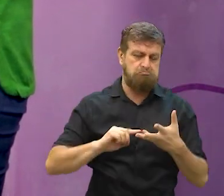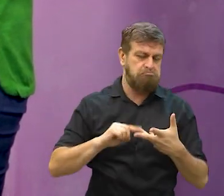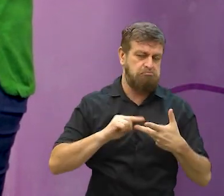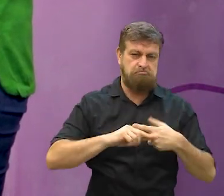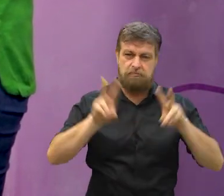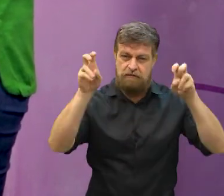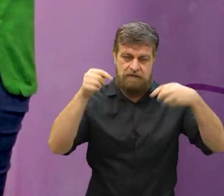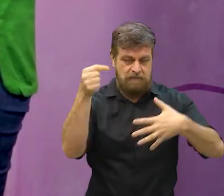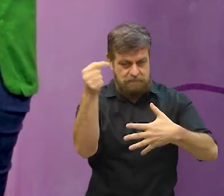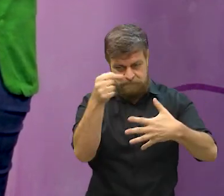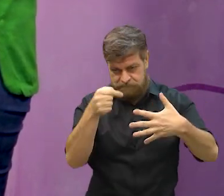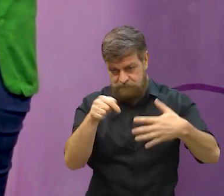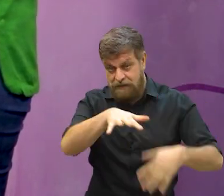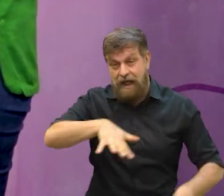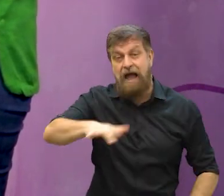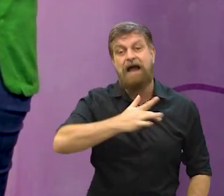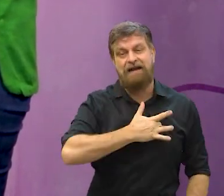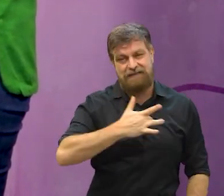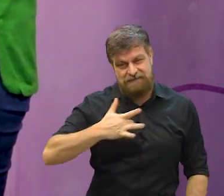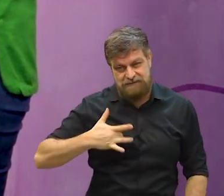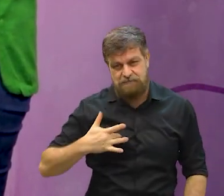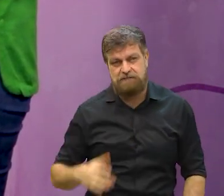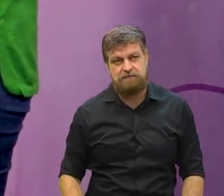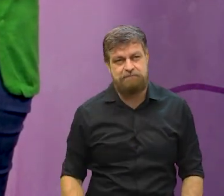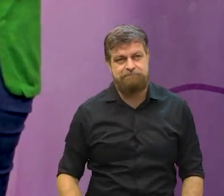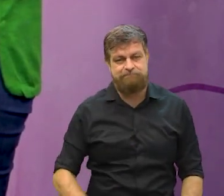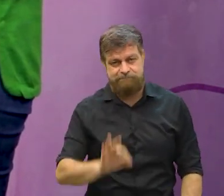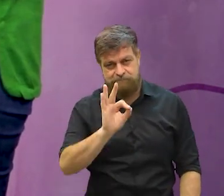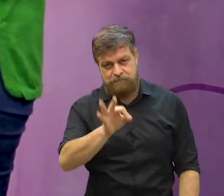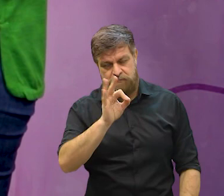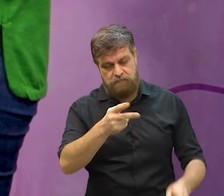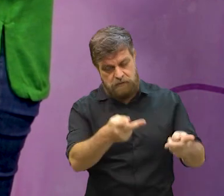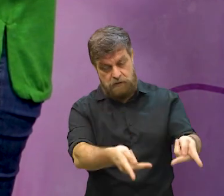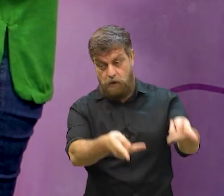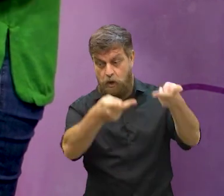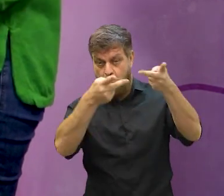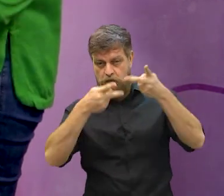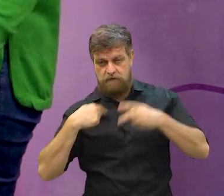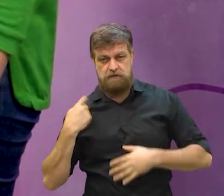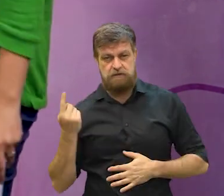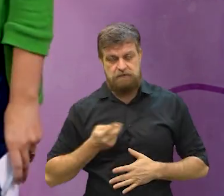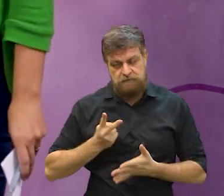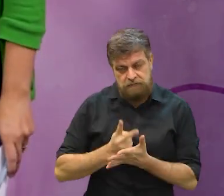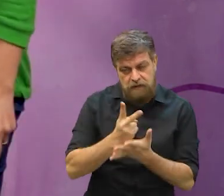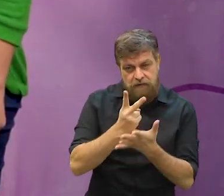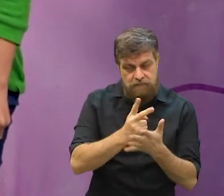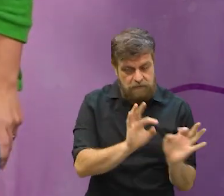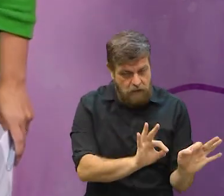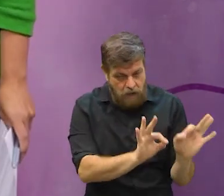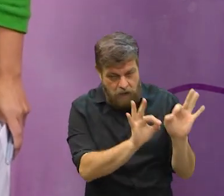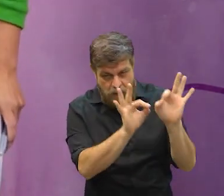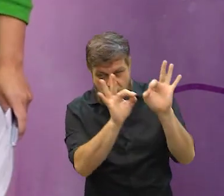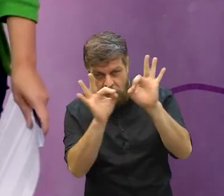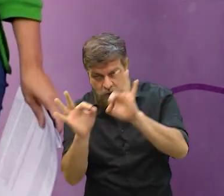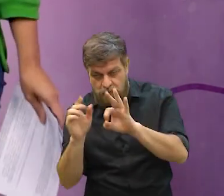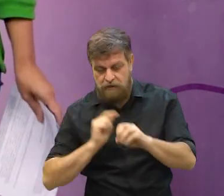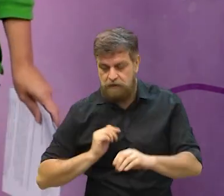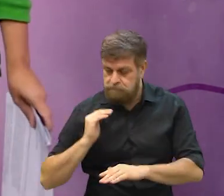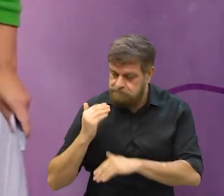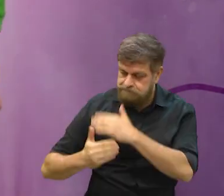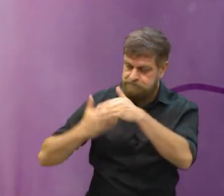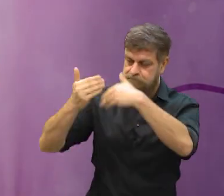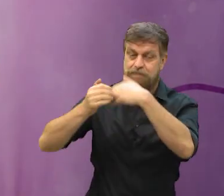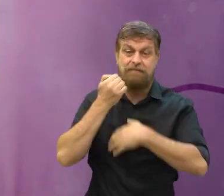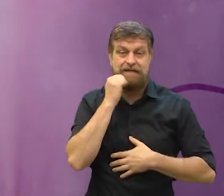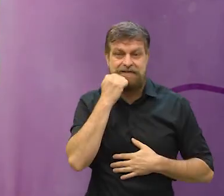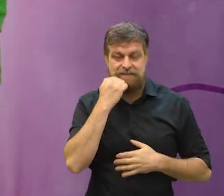assunto e outros também relacionados à área da saúde. Com certeza, fica aqui o convite, a gente vai continuar acompanhando toda essa